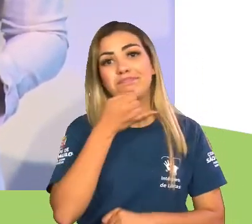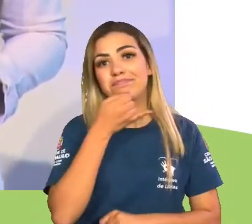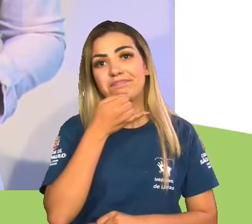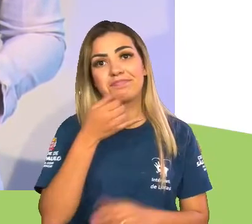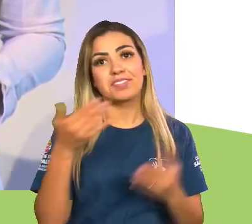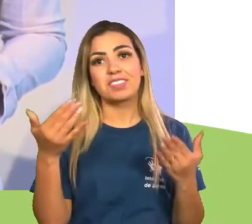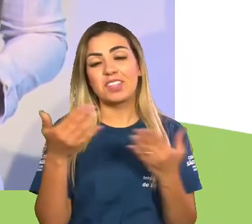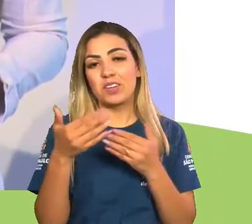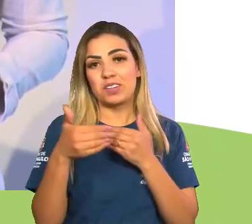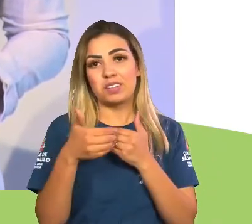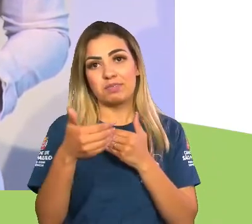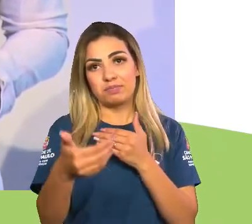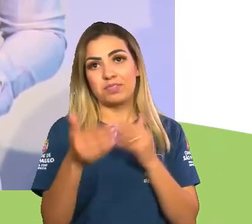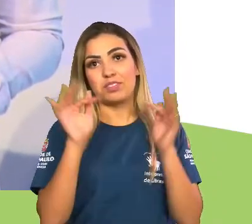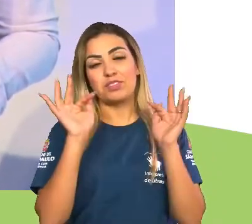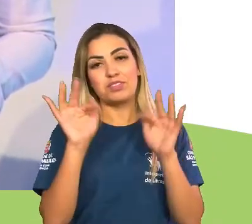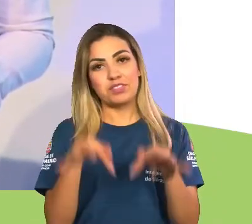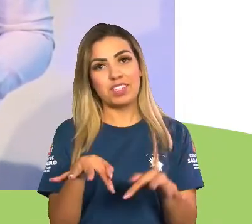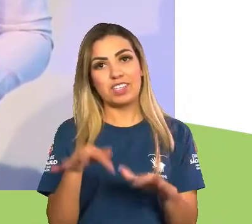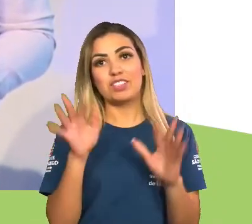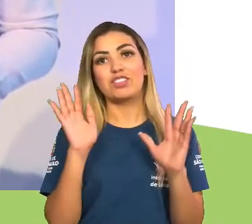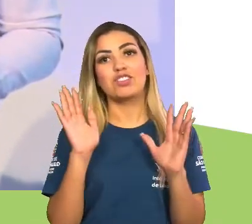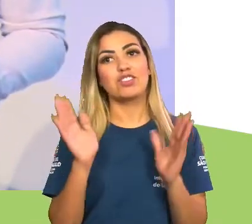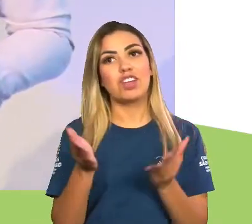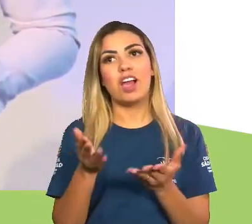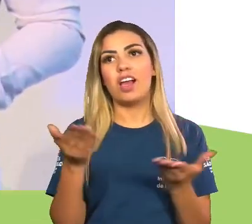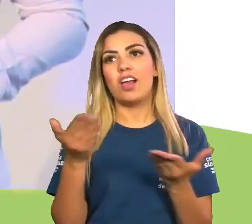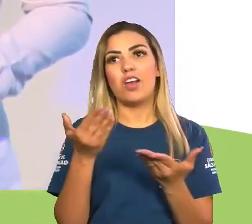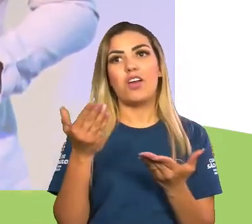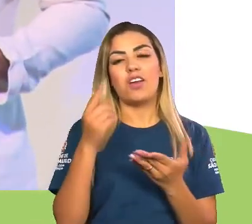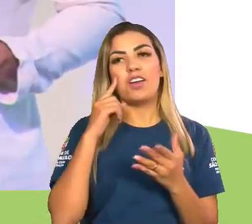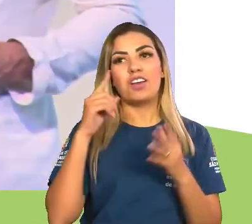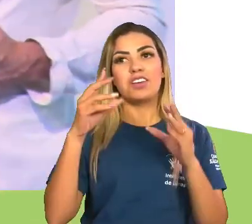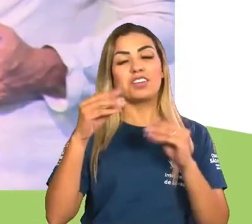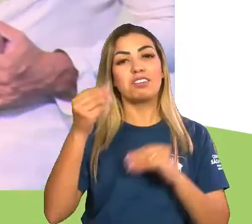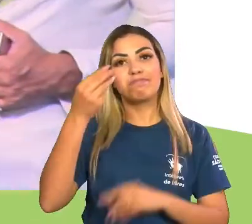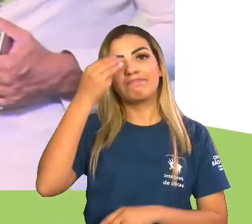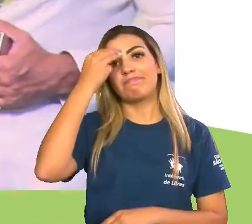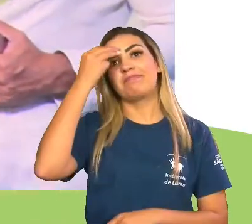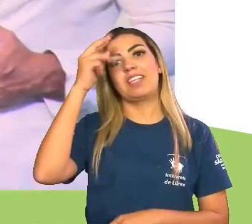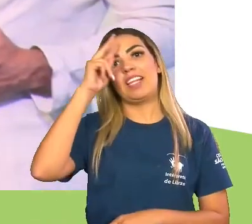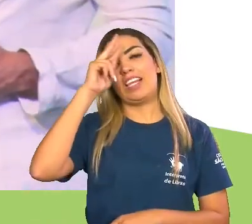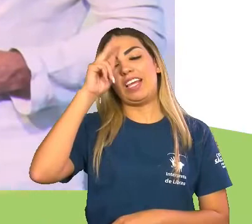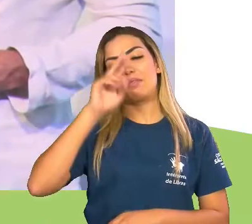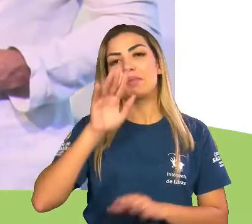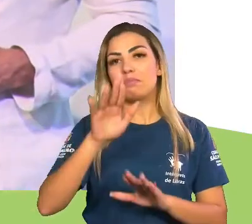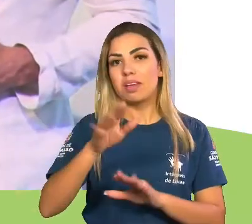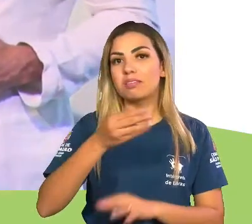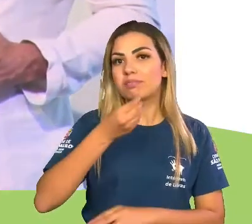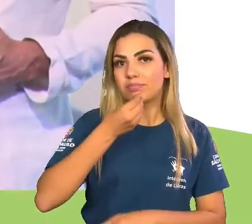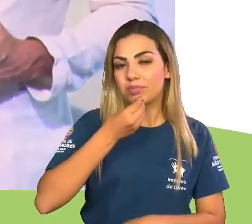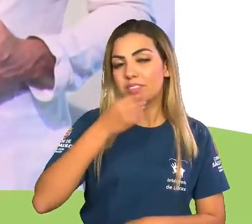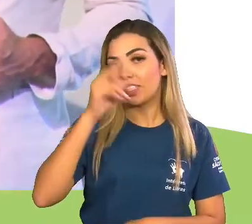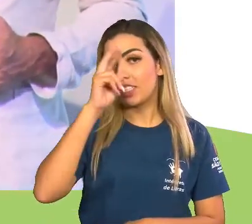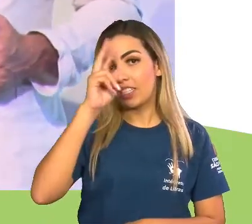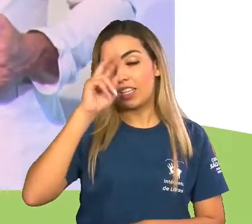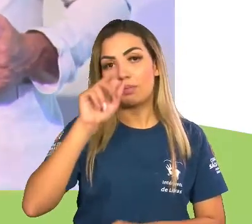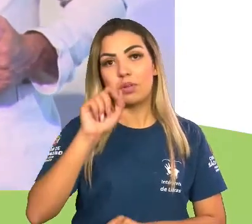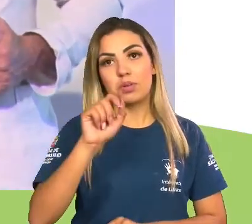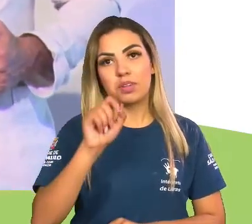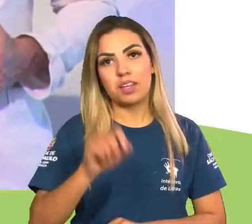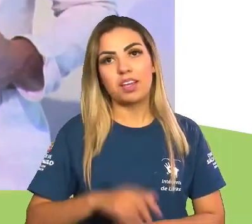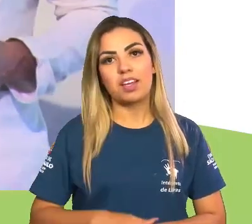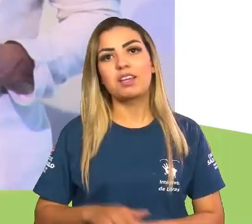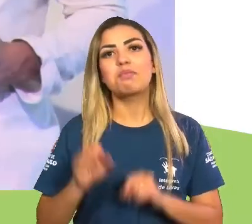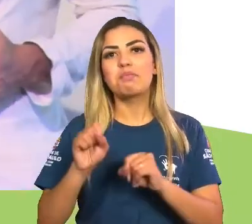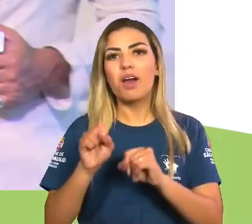se aproximando do término dessa noite memorável, mas, obviamente, a gente não pode perder a oportunidade do quê, né? De ouvir Carlinhos